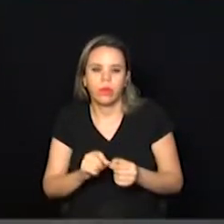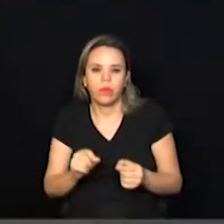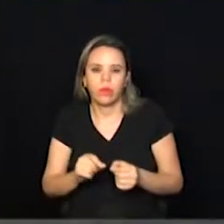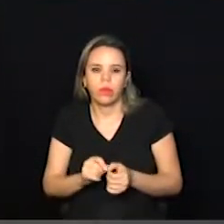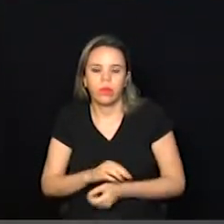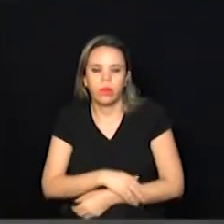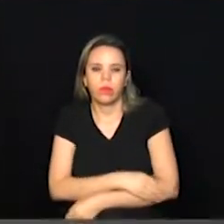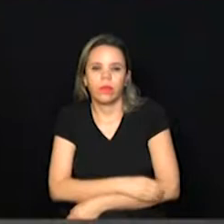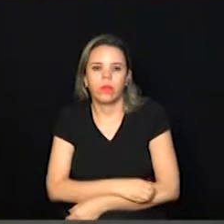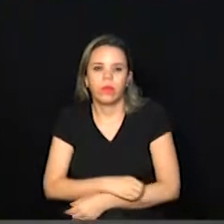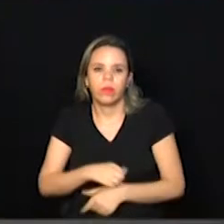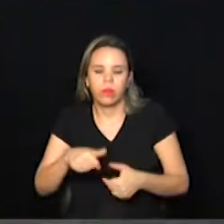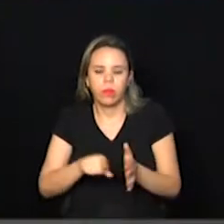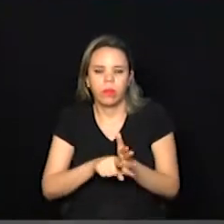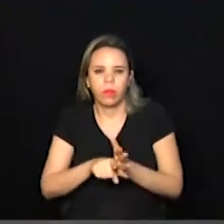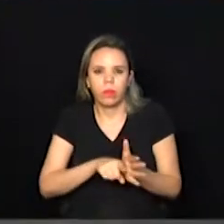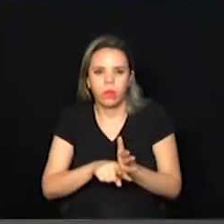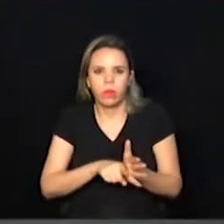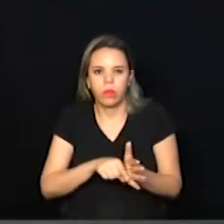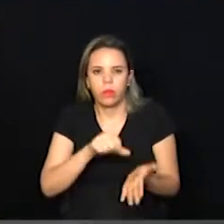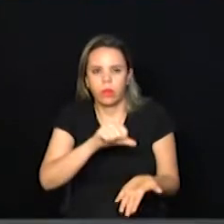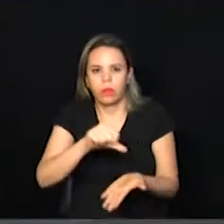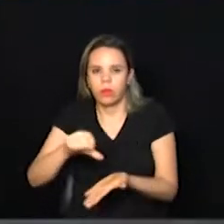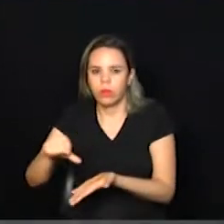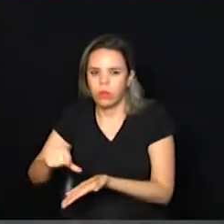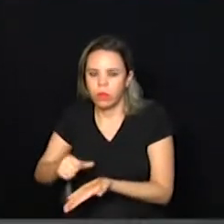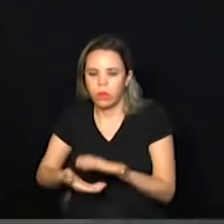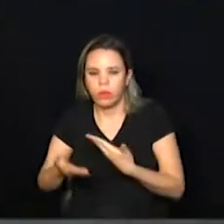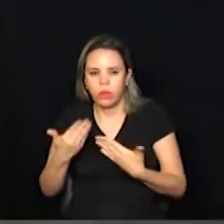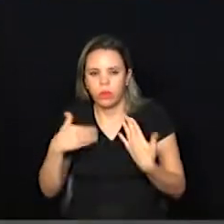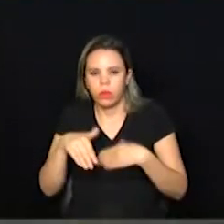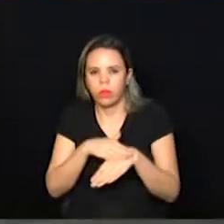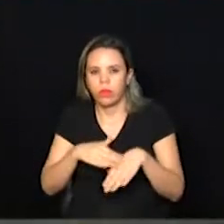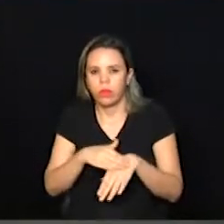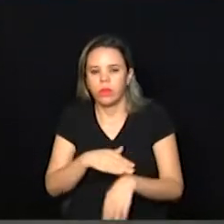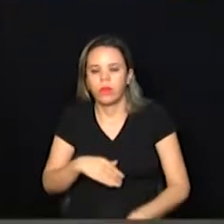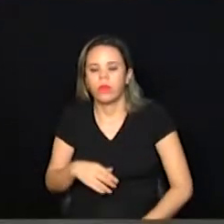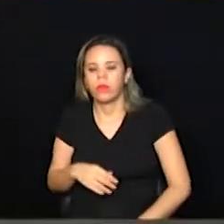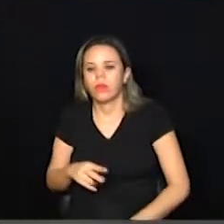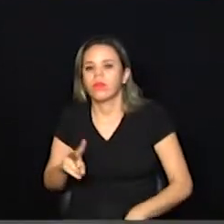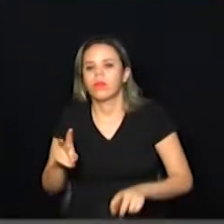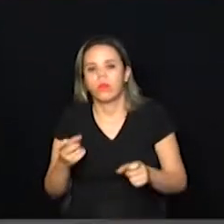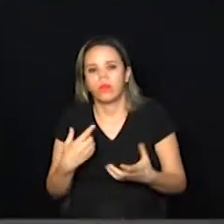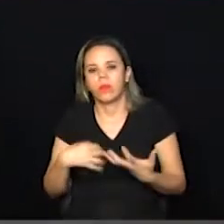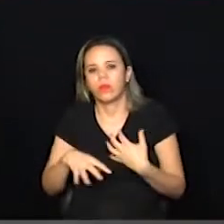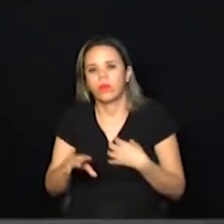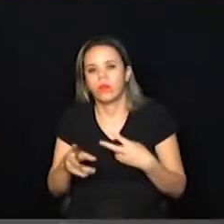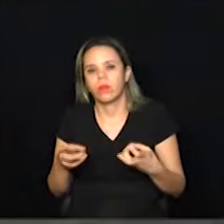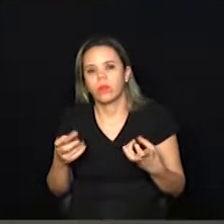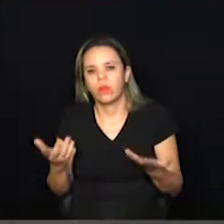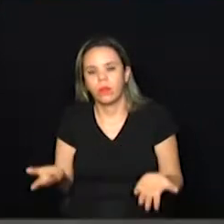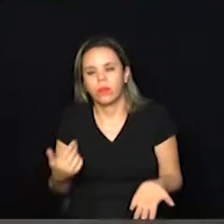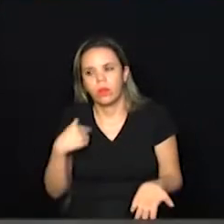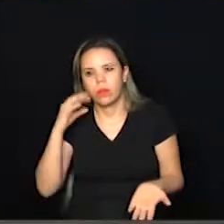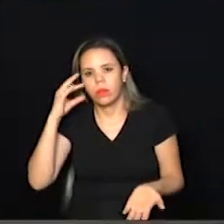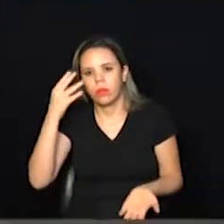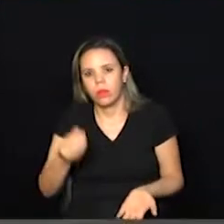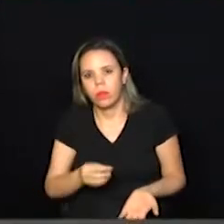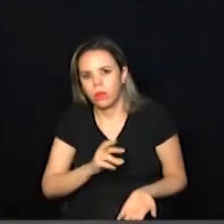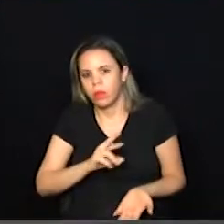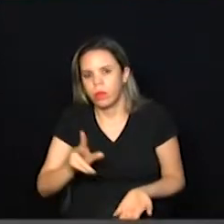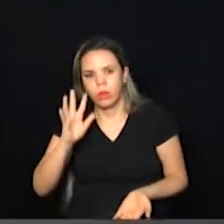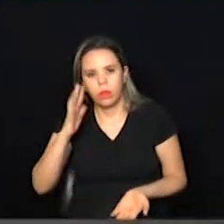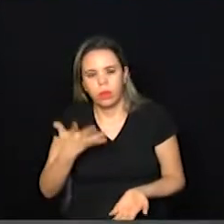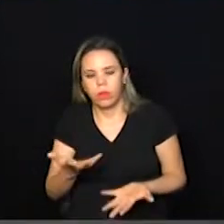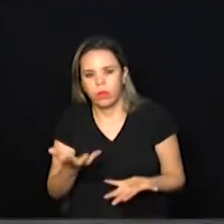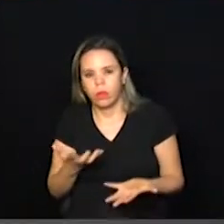de busca ativa nos territórios, de conversar, de falar sobre isso, então, dar um olhar. Eu entendo que esse não é o resultado que